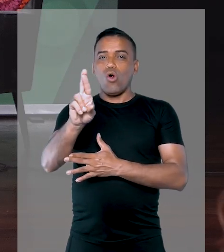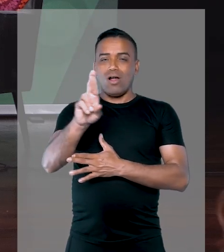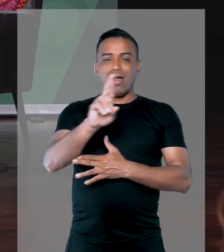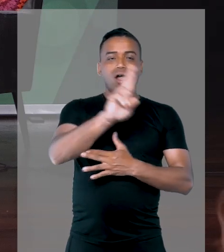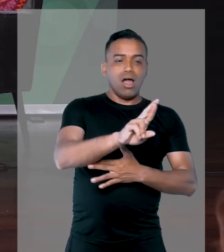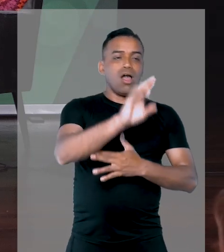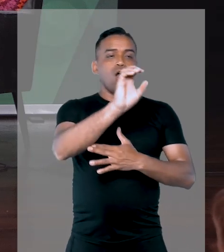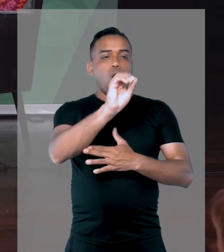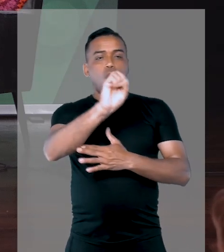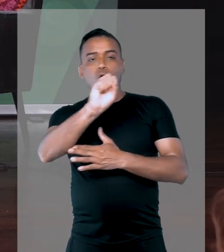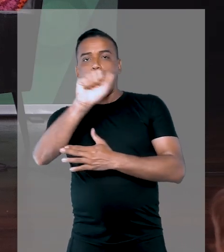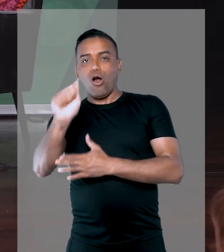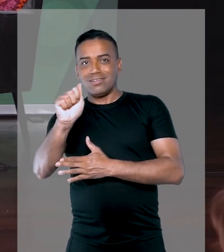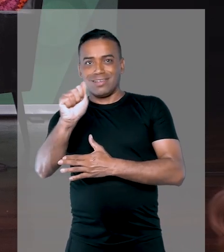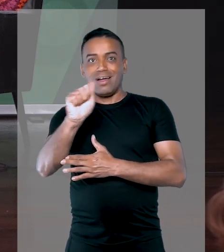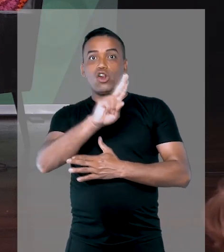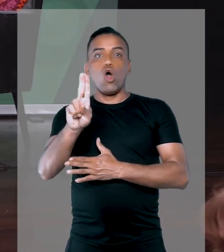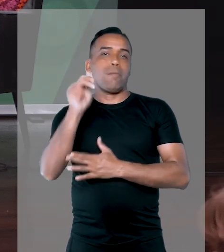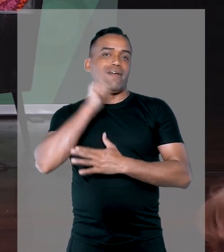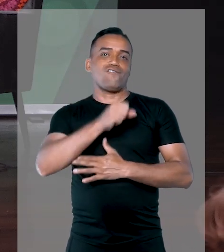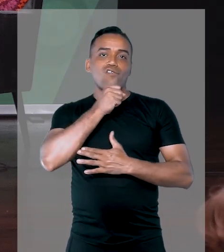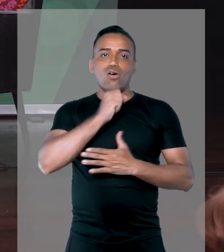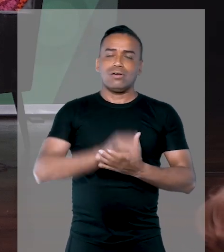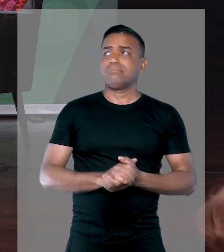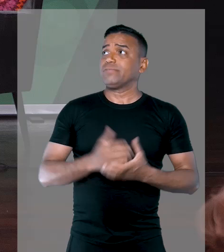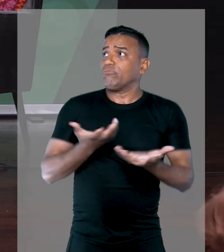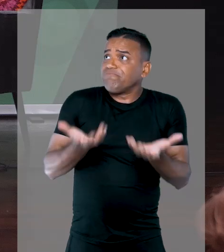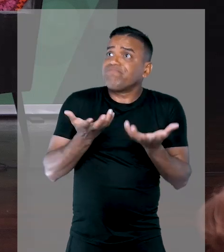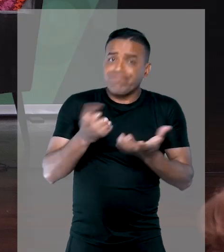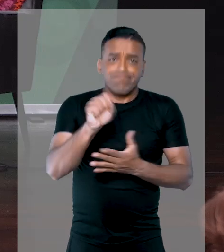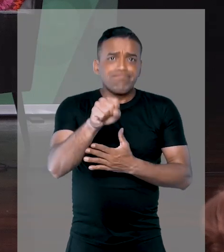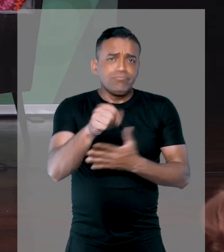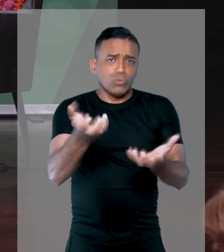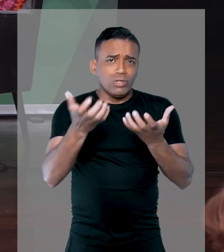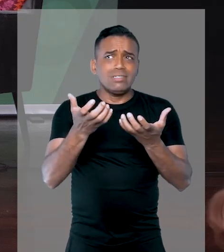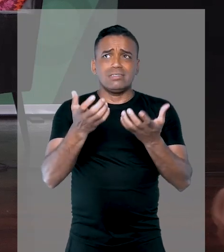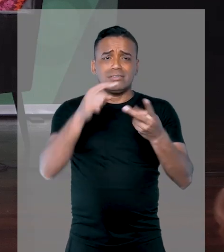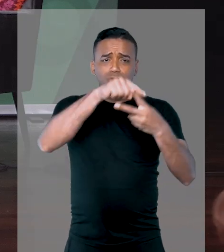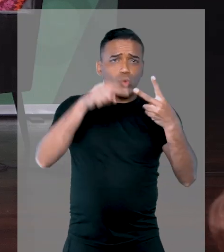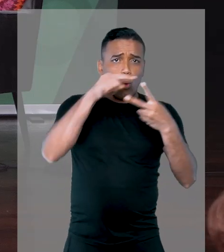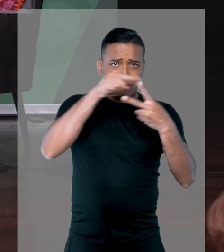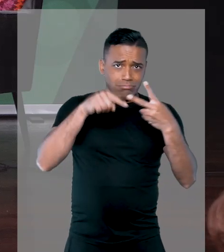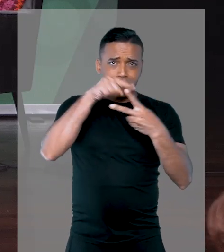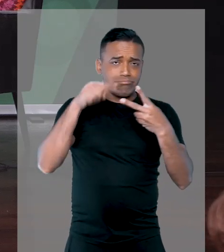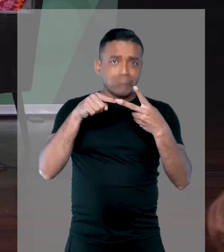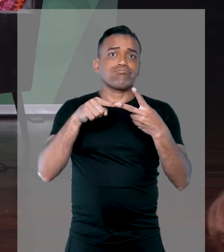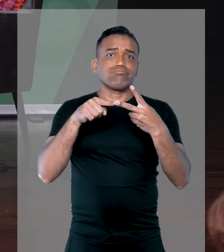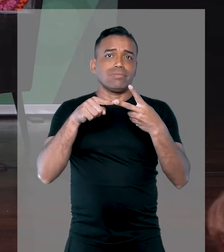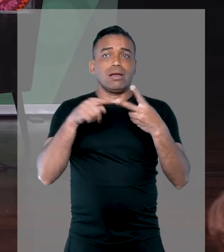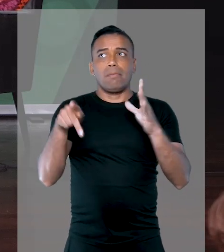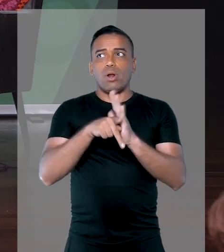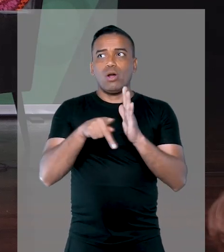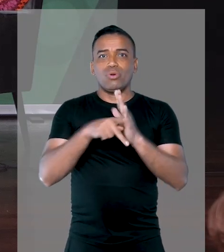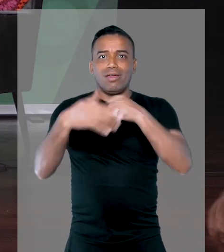né, esse nome. Sim, eu quis trabalhar as duas coisas. A